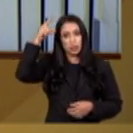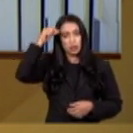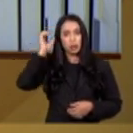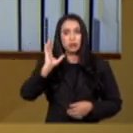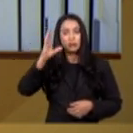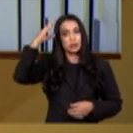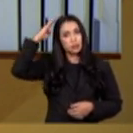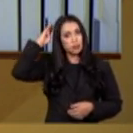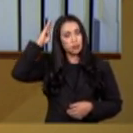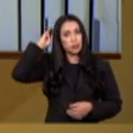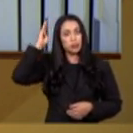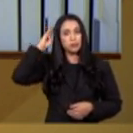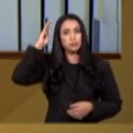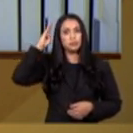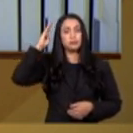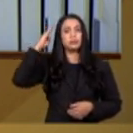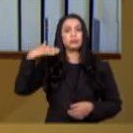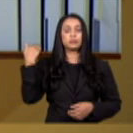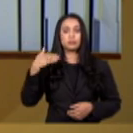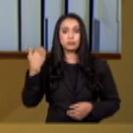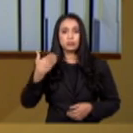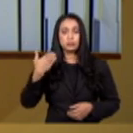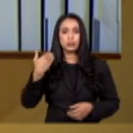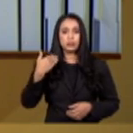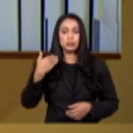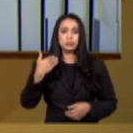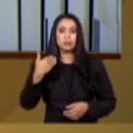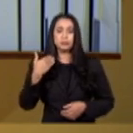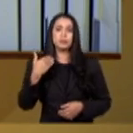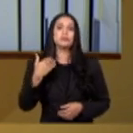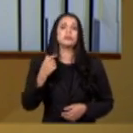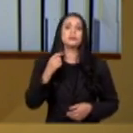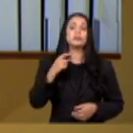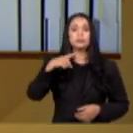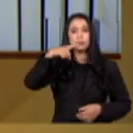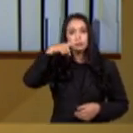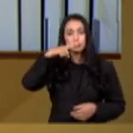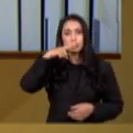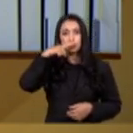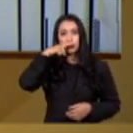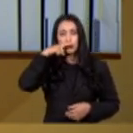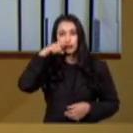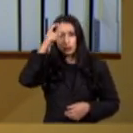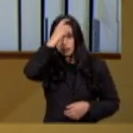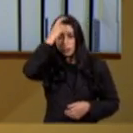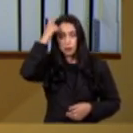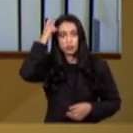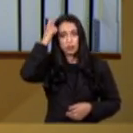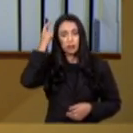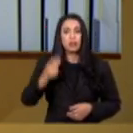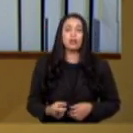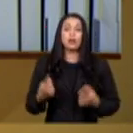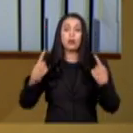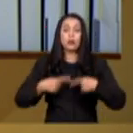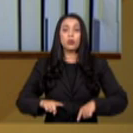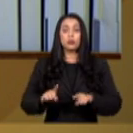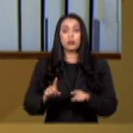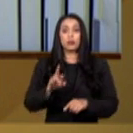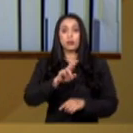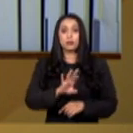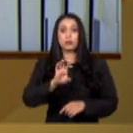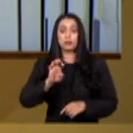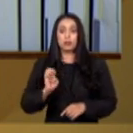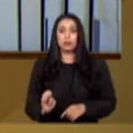cármen lúcia ricardo lewandowski e negaram provimento ao recurso extraordinario da união